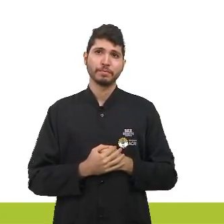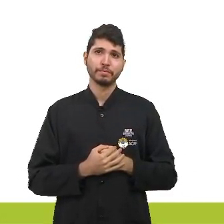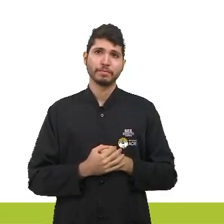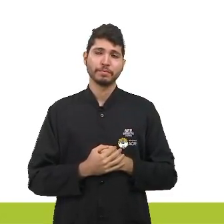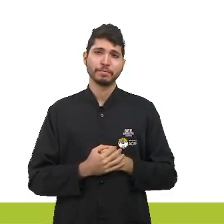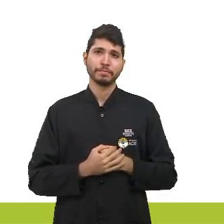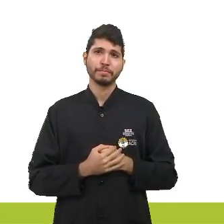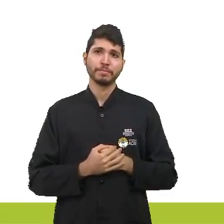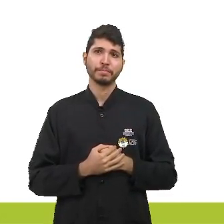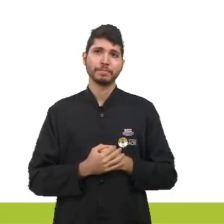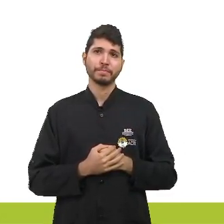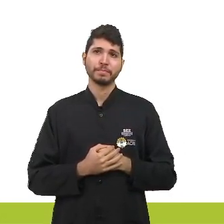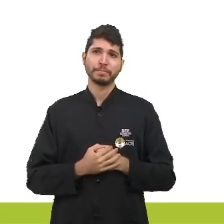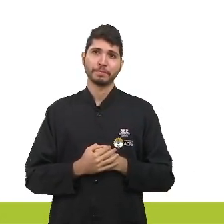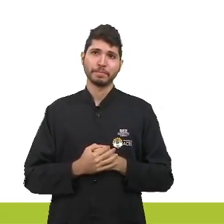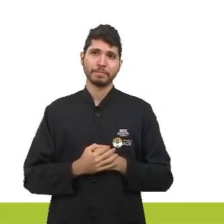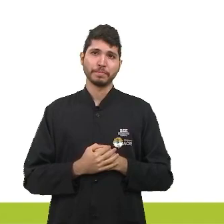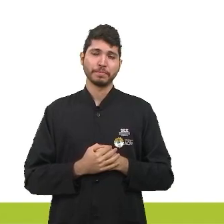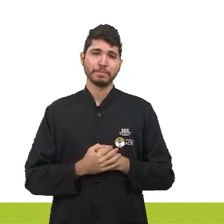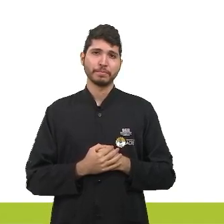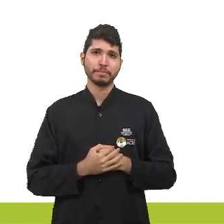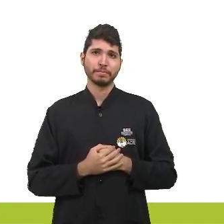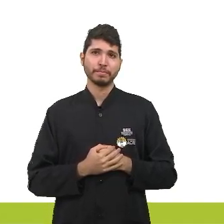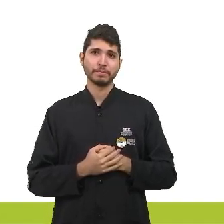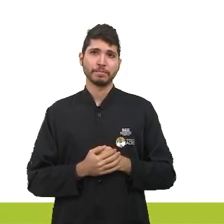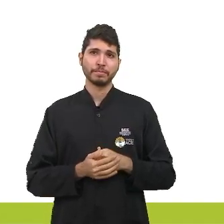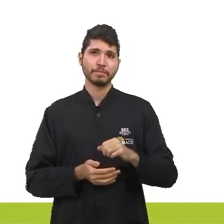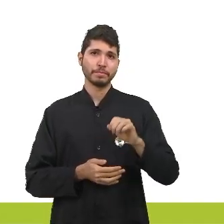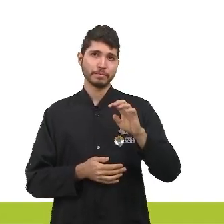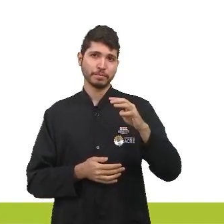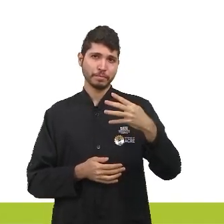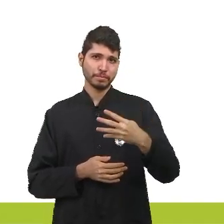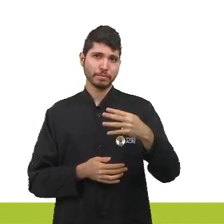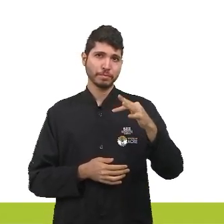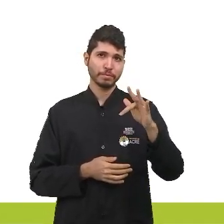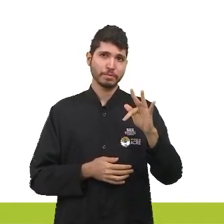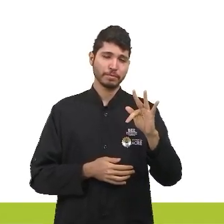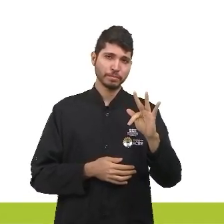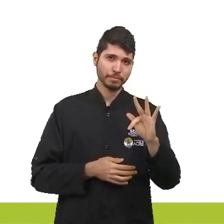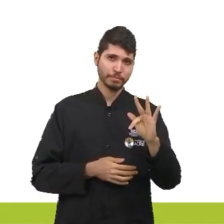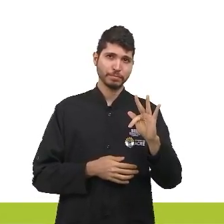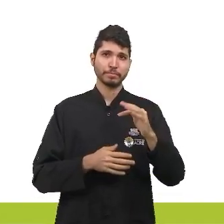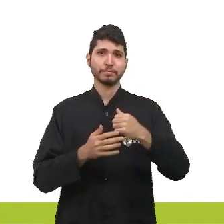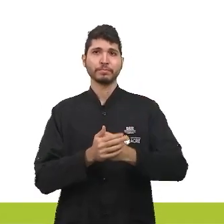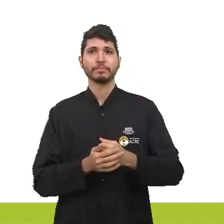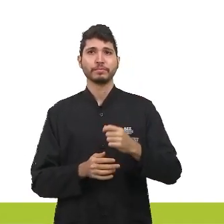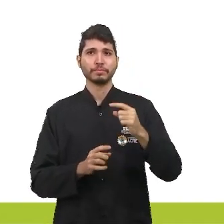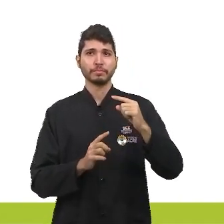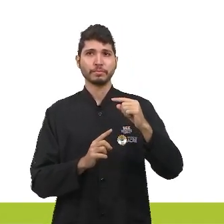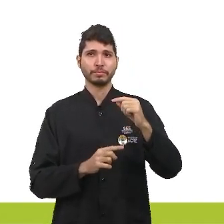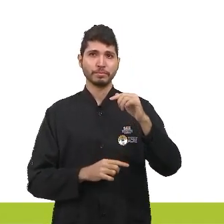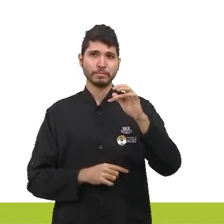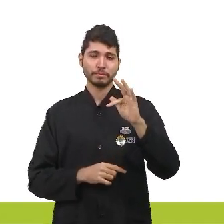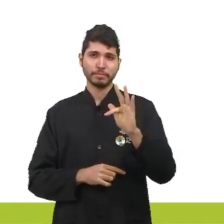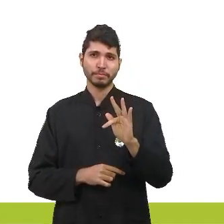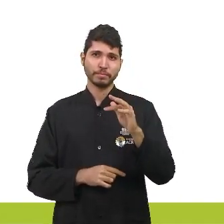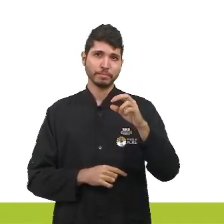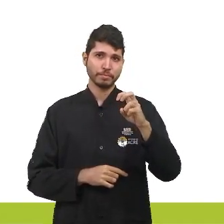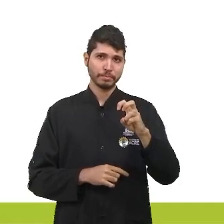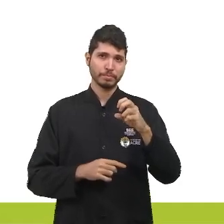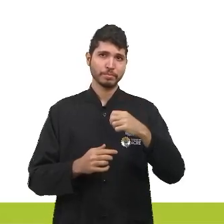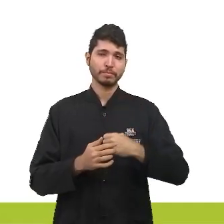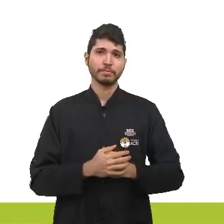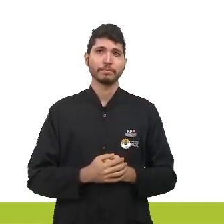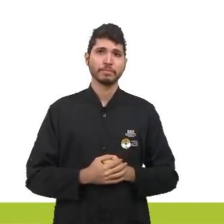Vamos ver o que acontece. 4F4 menos F4 é 0. 5F5 menos